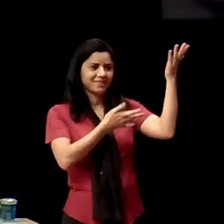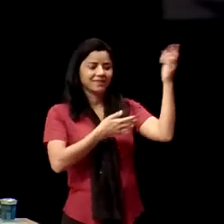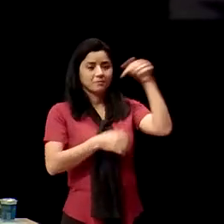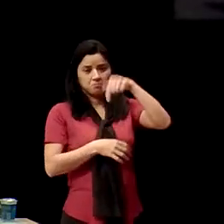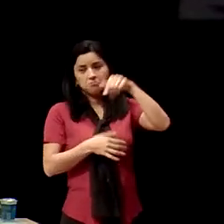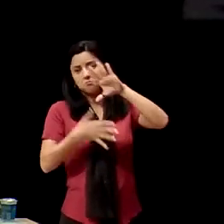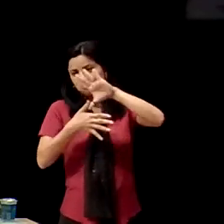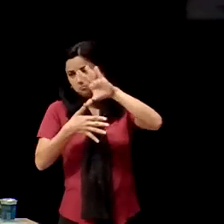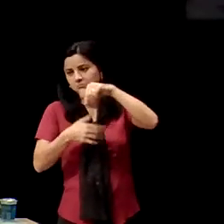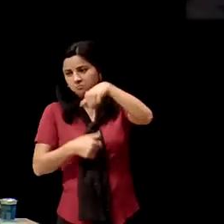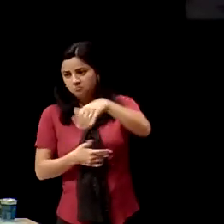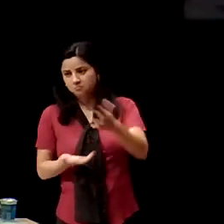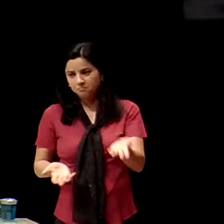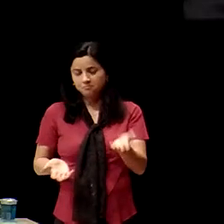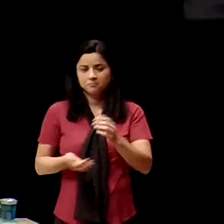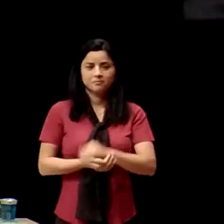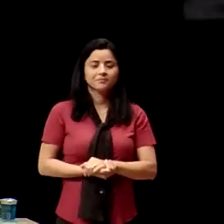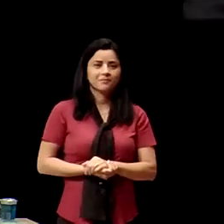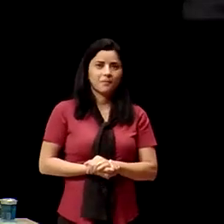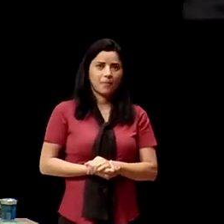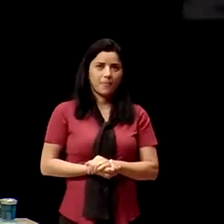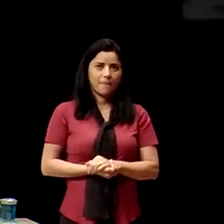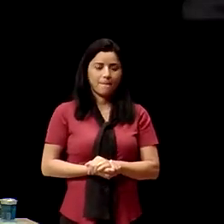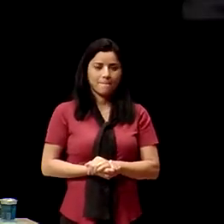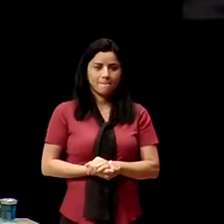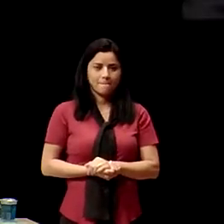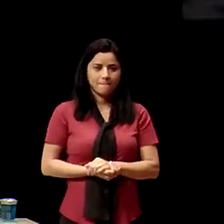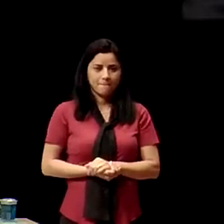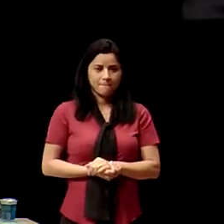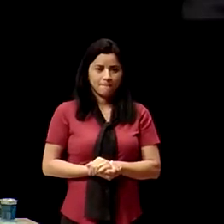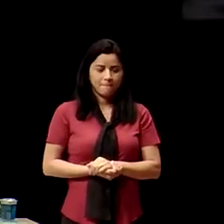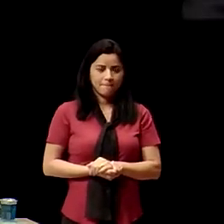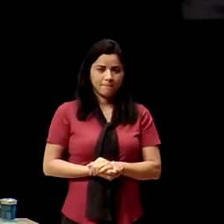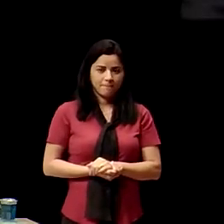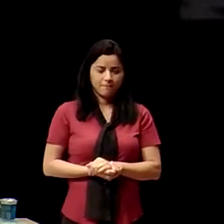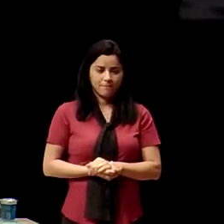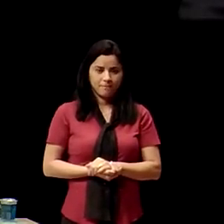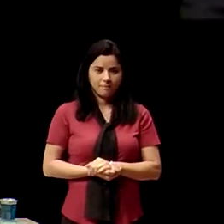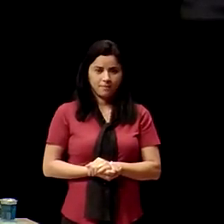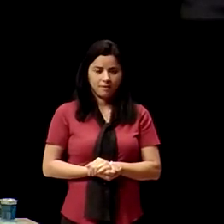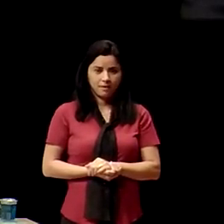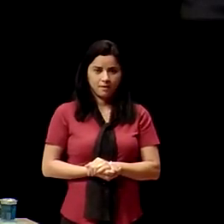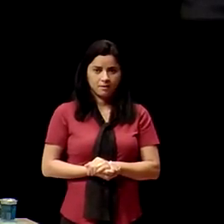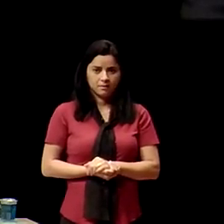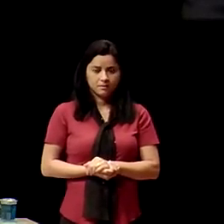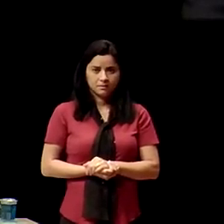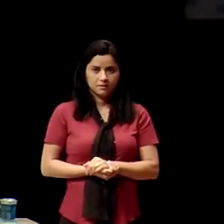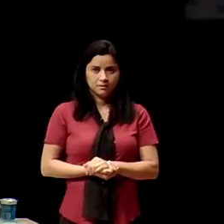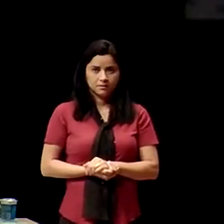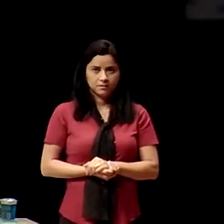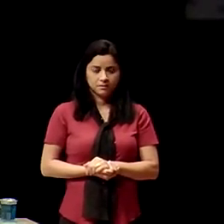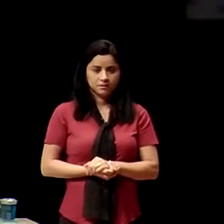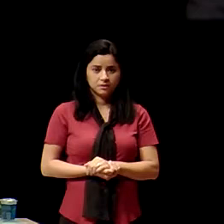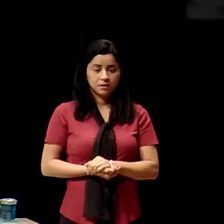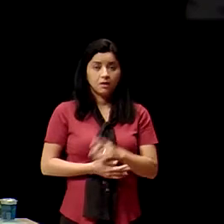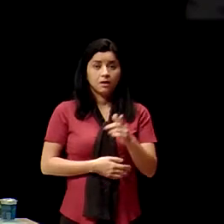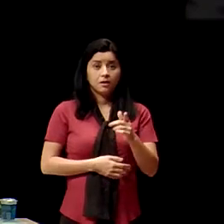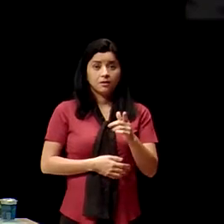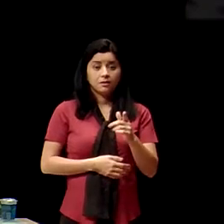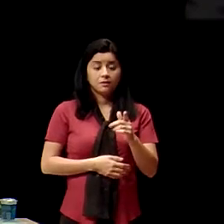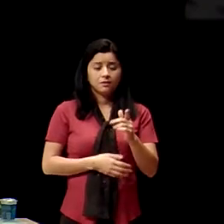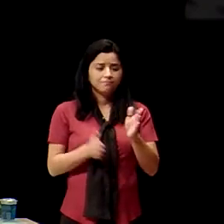na América Latina. The paradigm launched by Paulo Freire plays an important role.